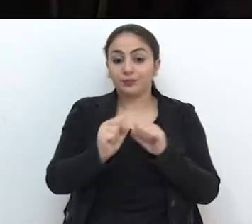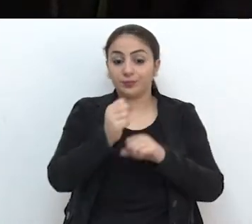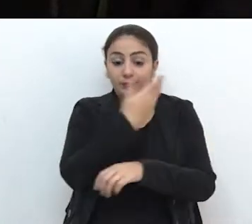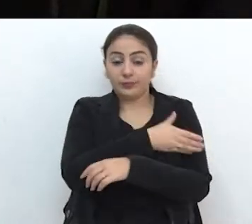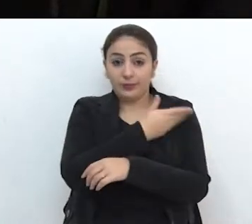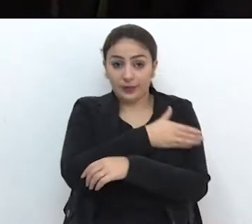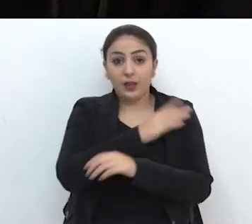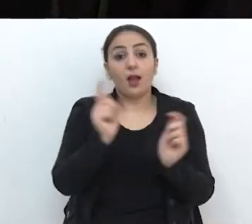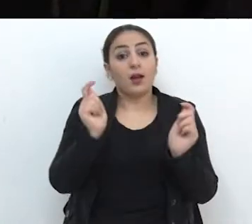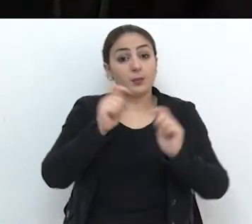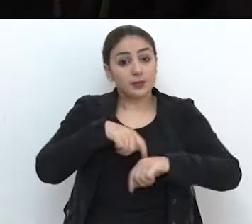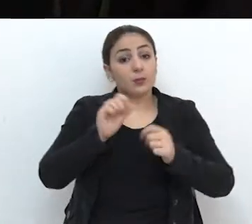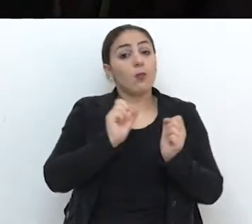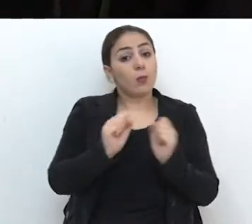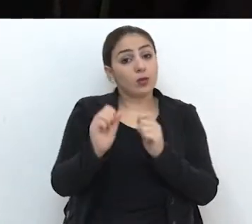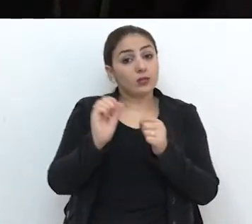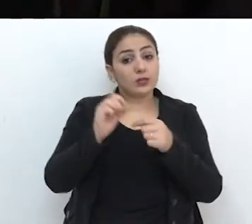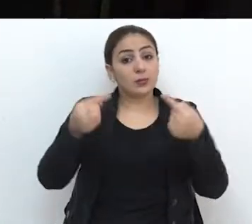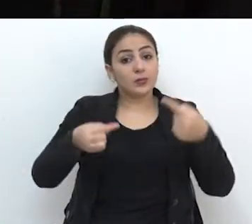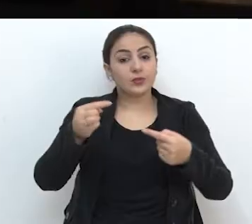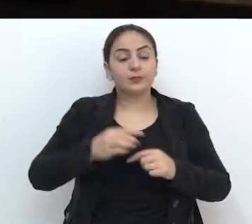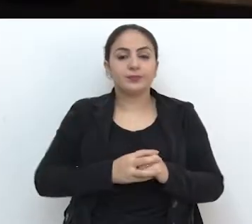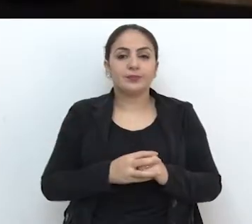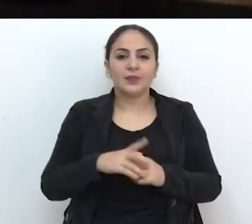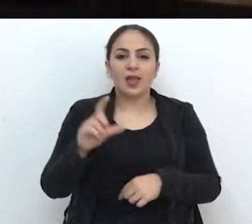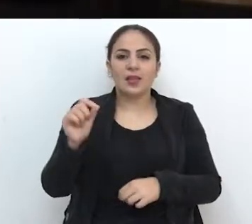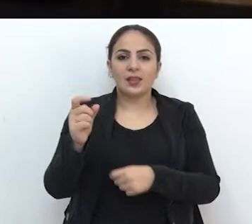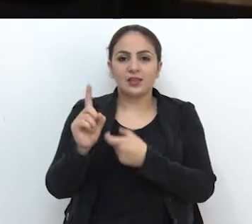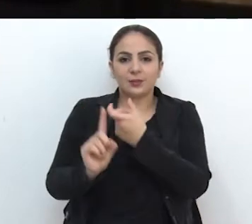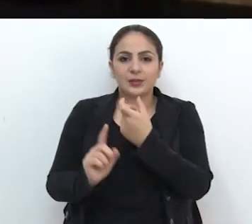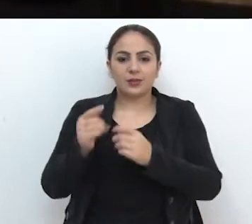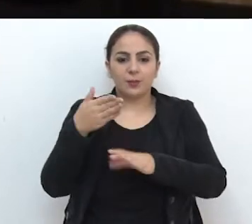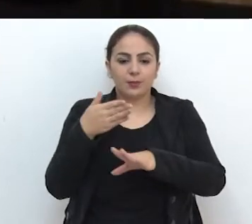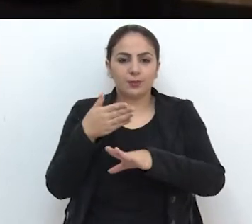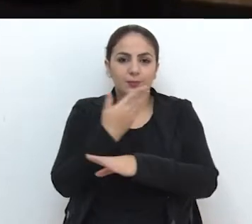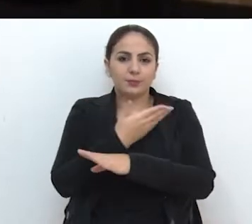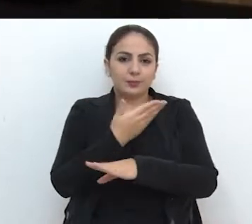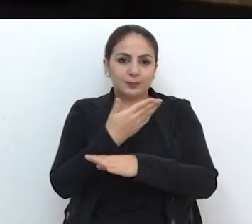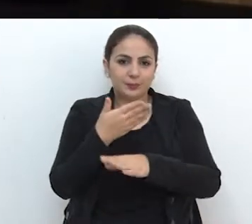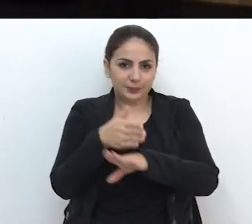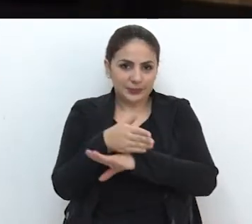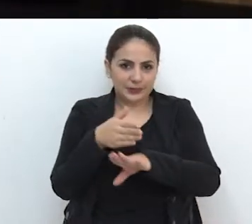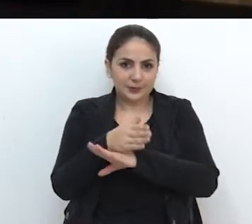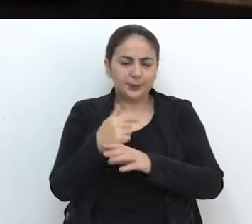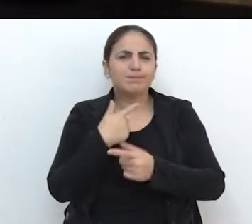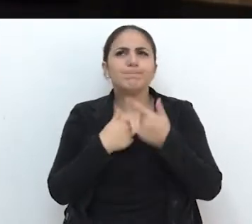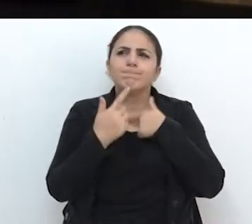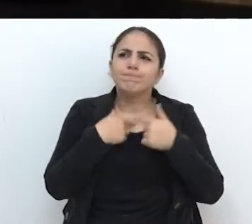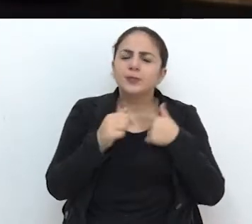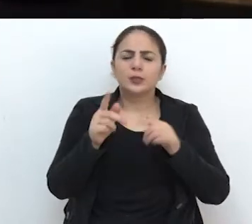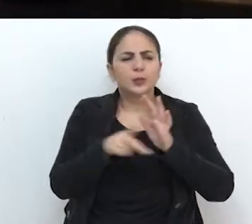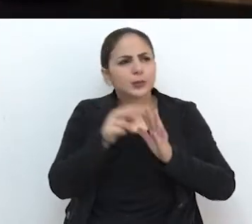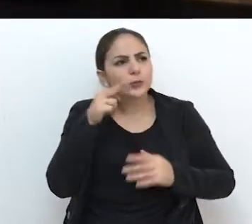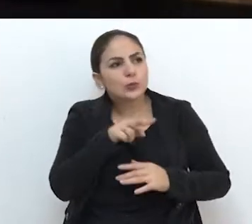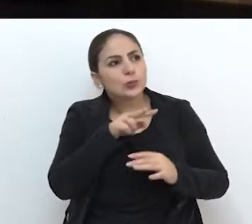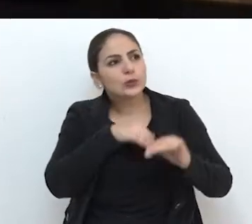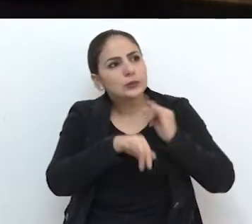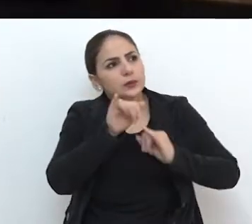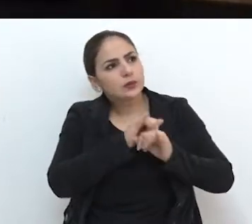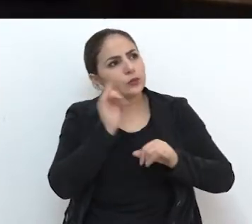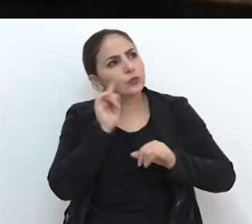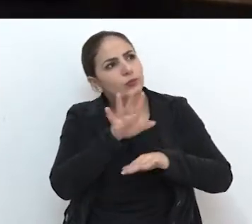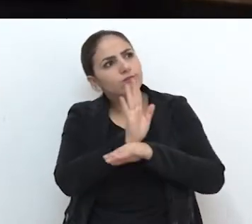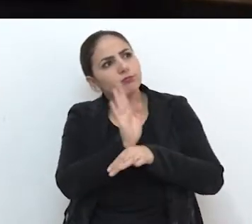que treine é capacitada a fazer uma competição. Faz 10 meses que eu pratico e minha vontade veio na internet,